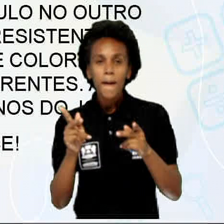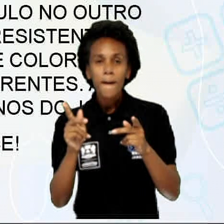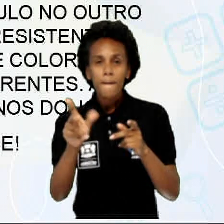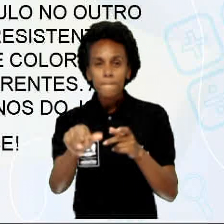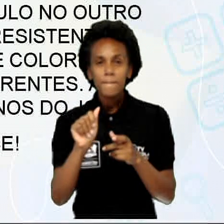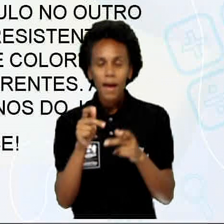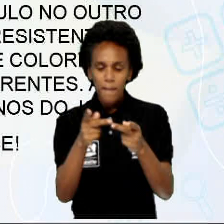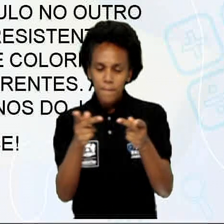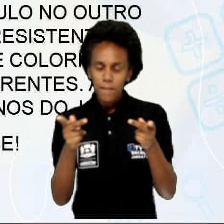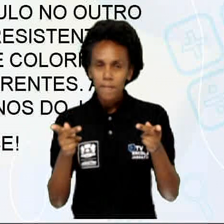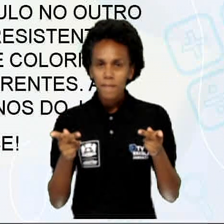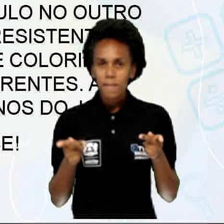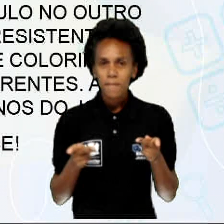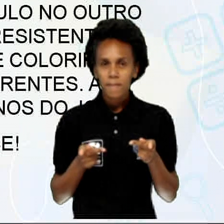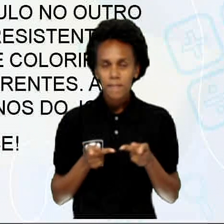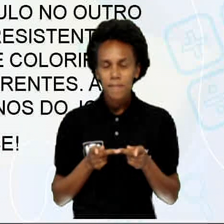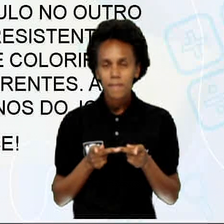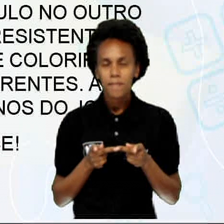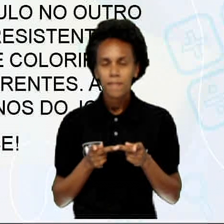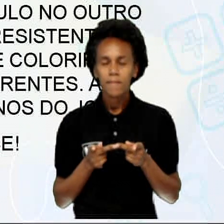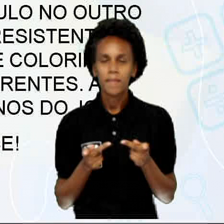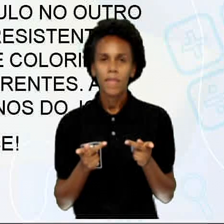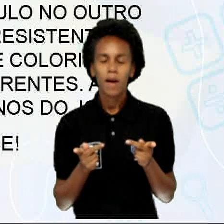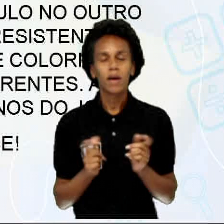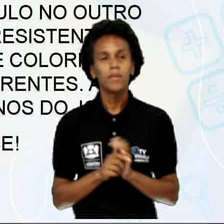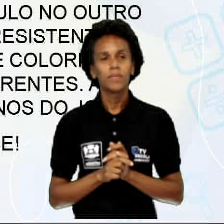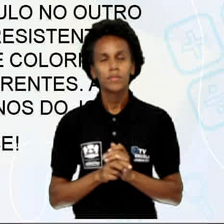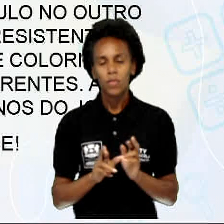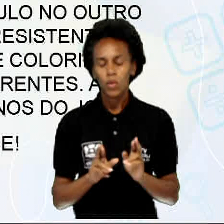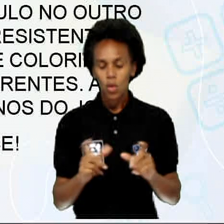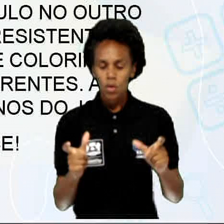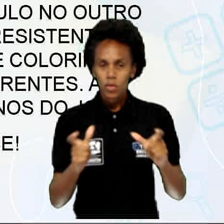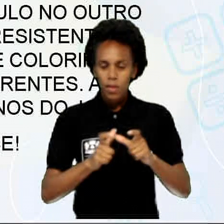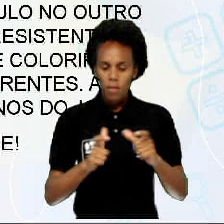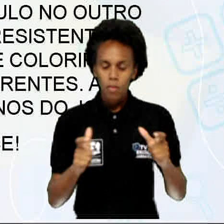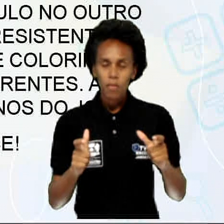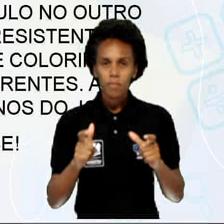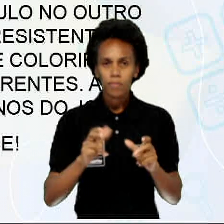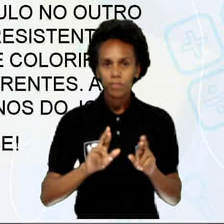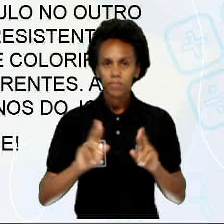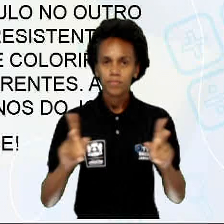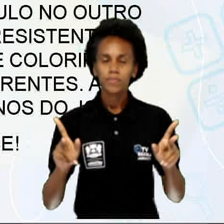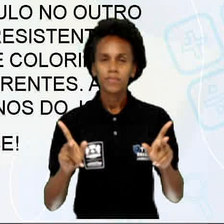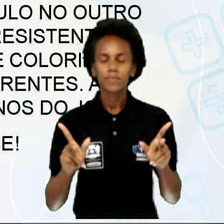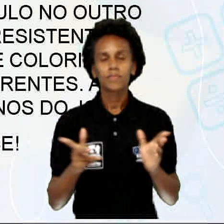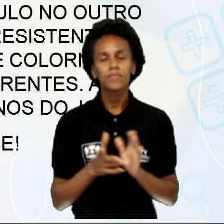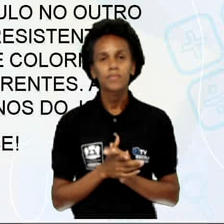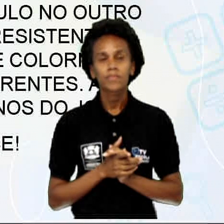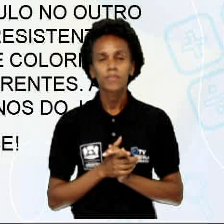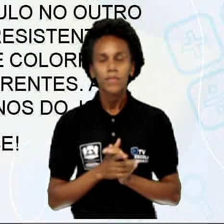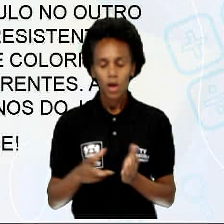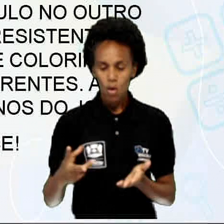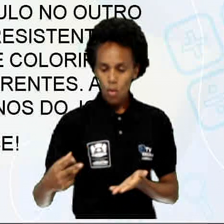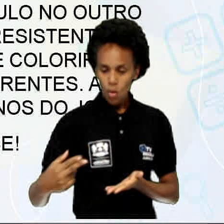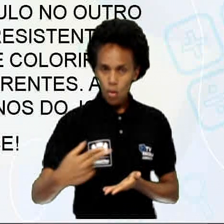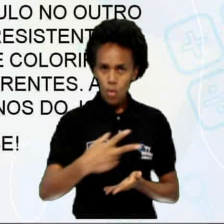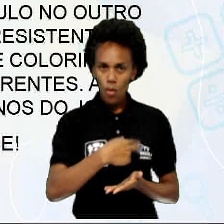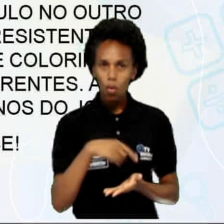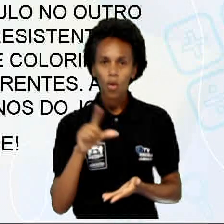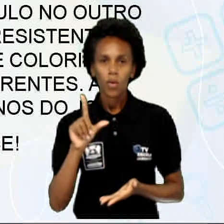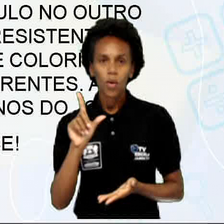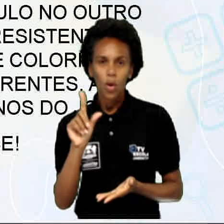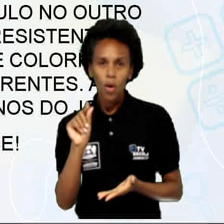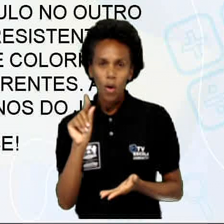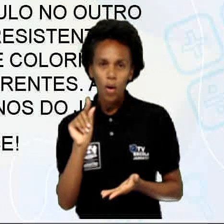diferentes, tá? Aí você vai fazer círculos, vai colar um no outro para que essas argolas fiquem